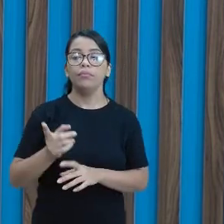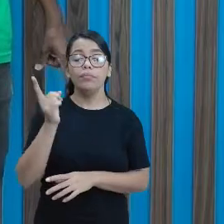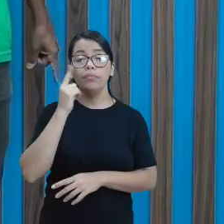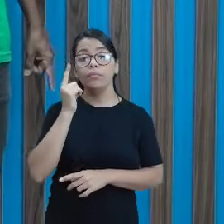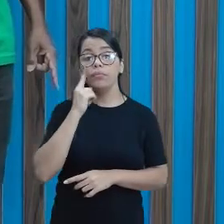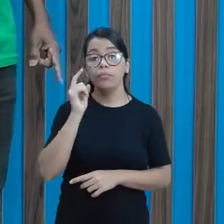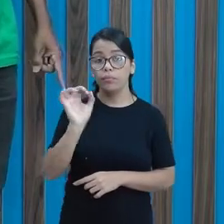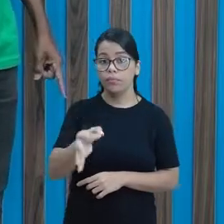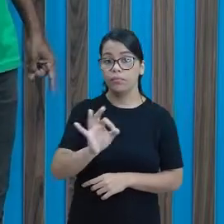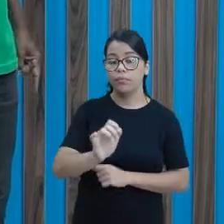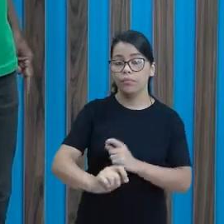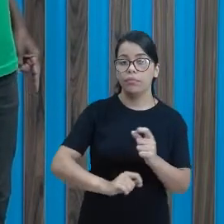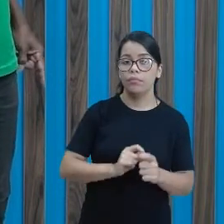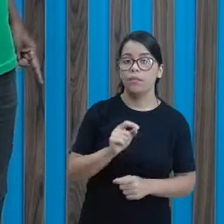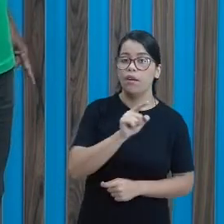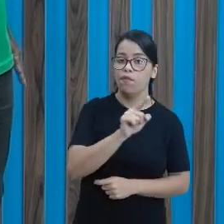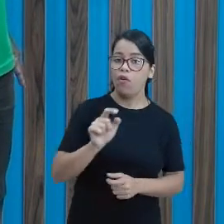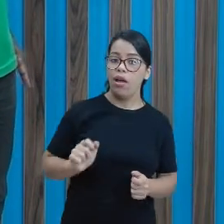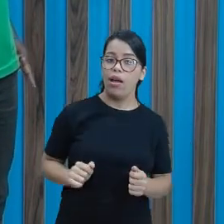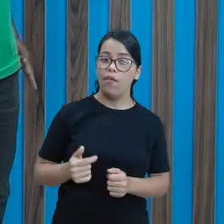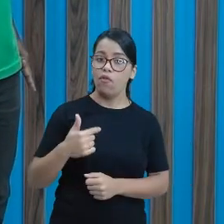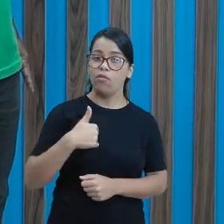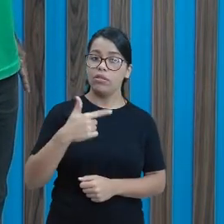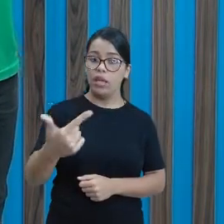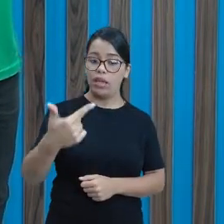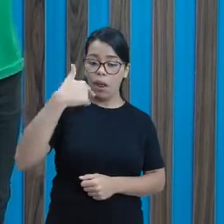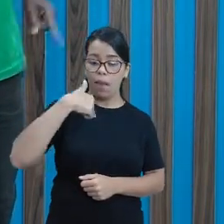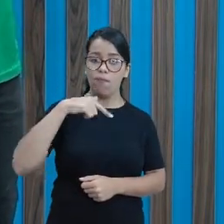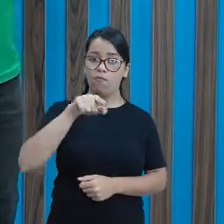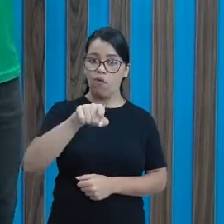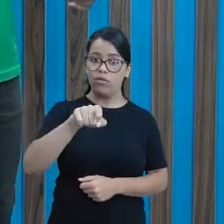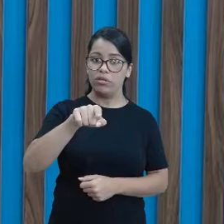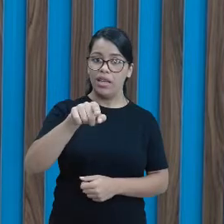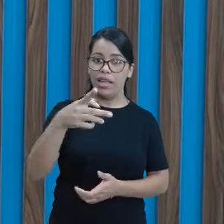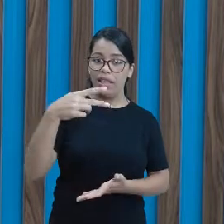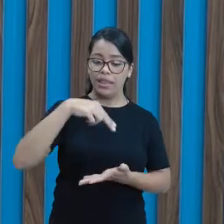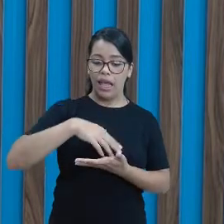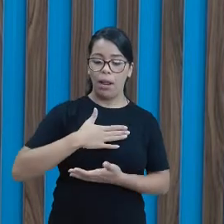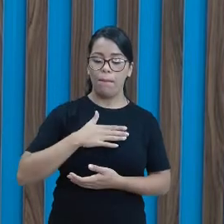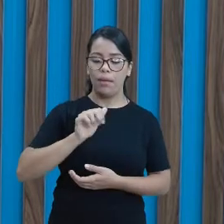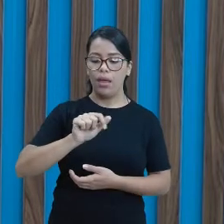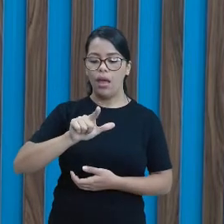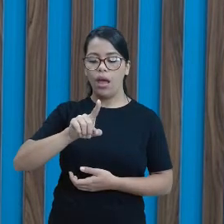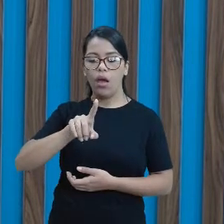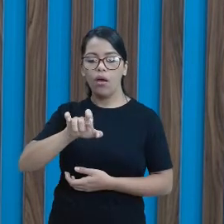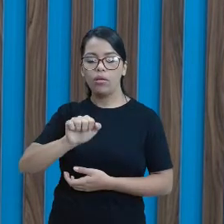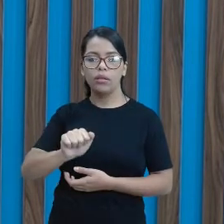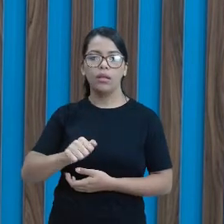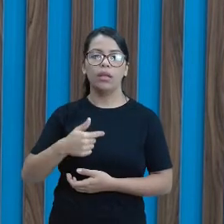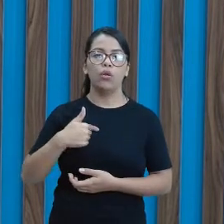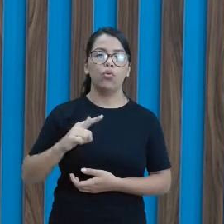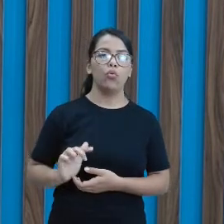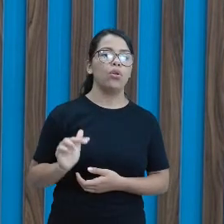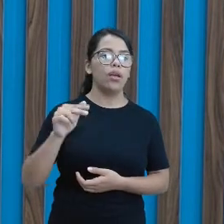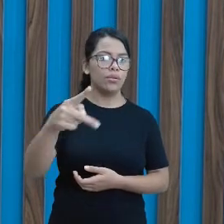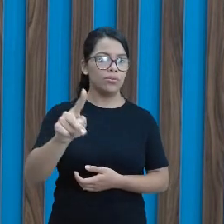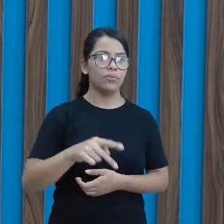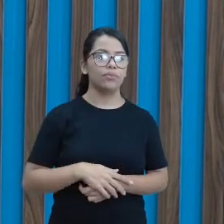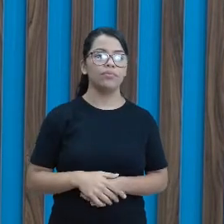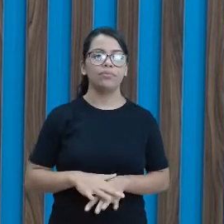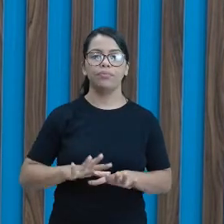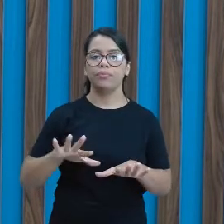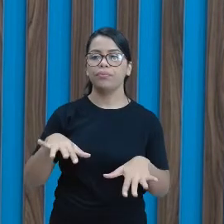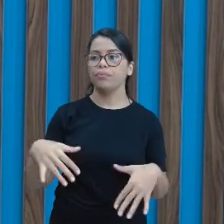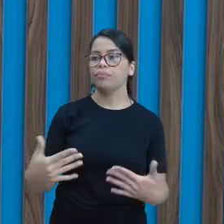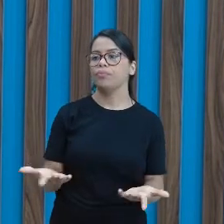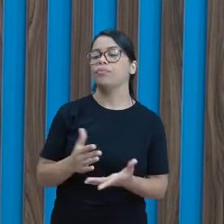tu, então... Tu tá na minha aldeia, eu tô na tua. Sim, professor. Tá, a gente tá na aldeia global. Olha só, a Daniela disse que ela é do Divino Espírito Santo,